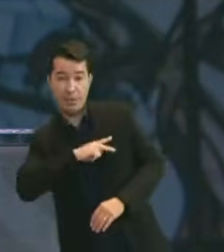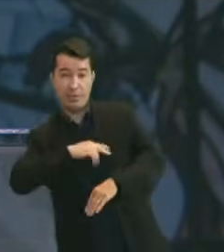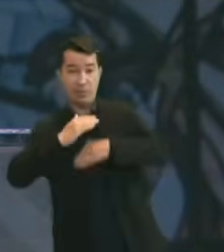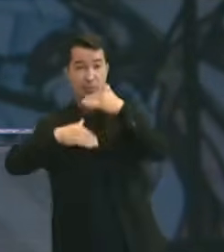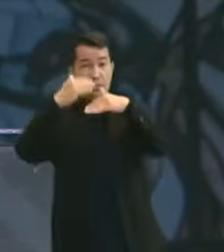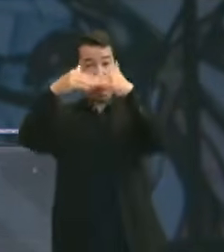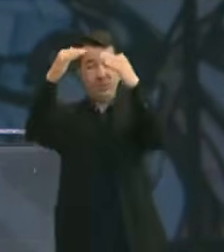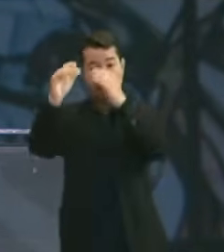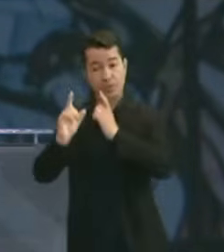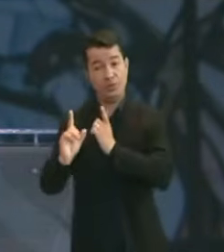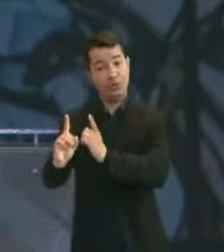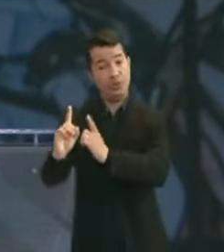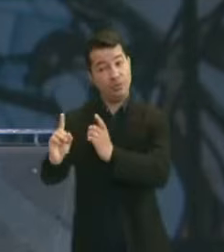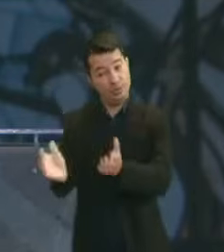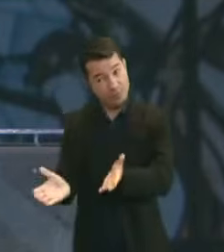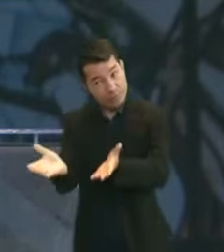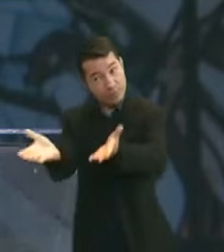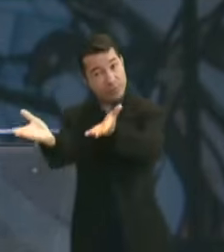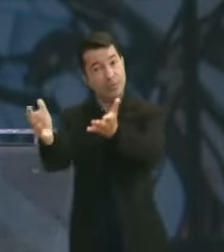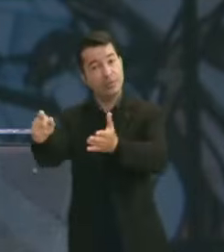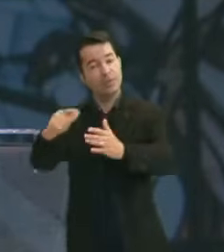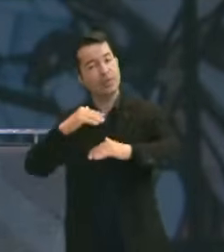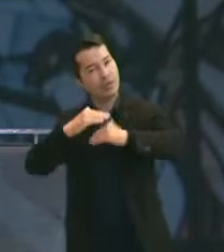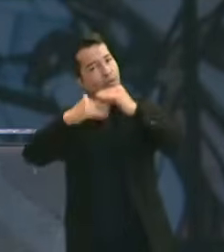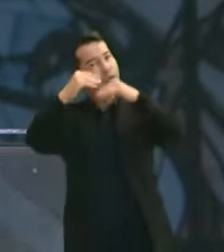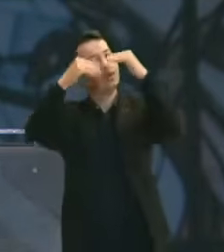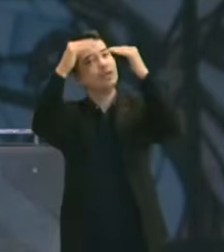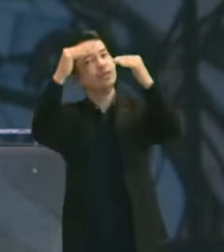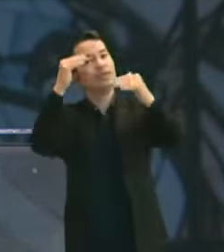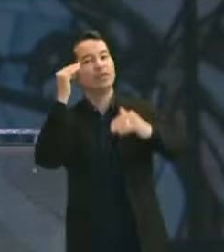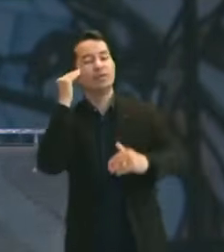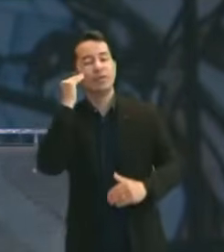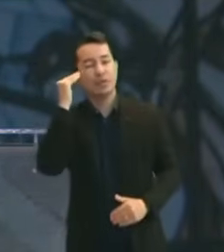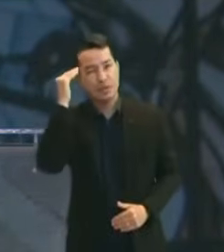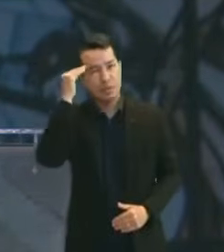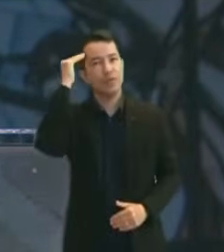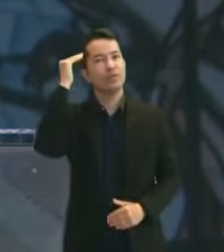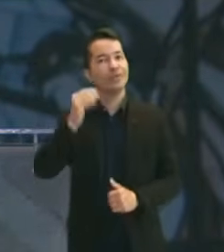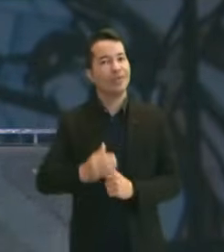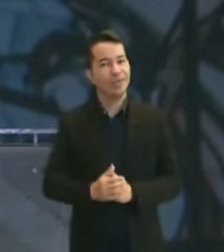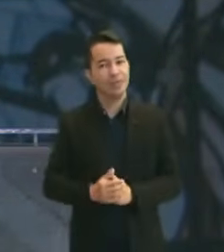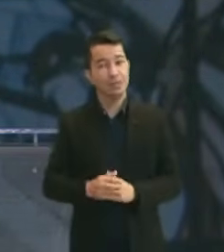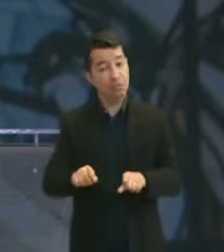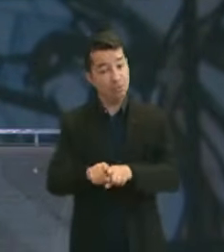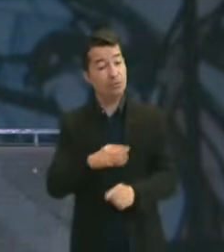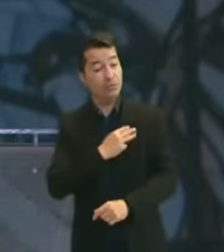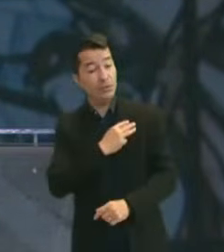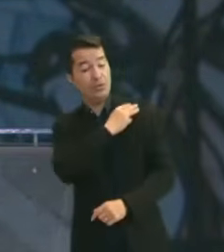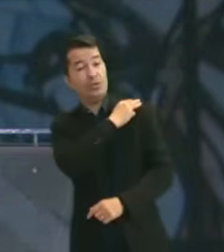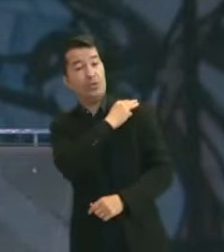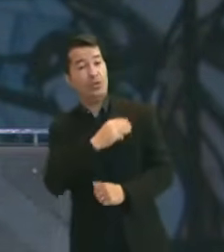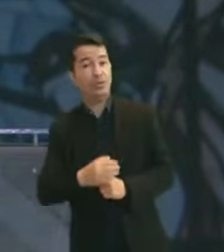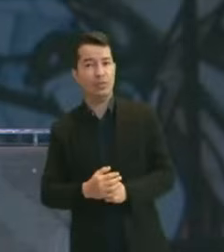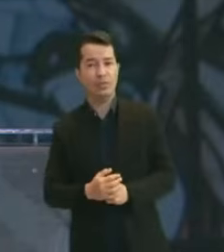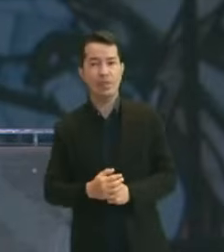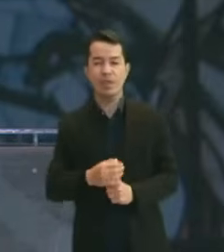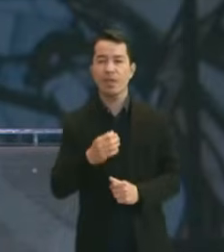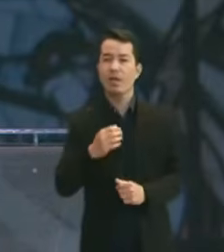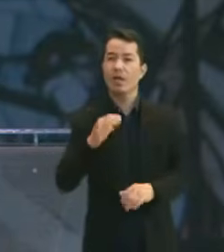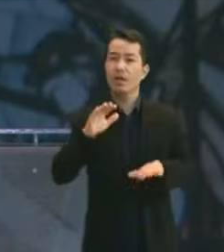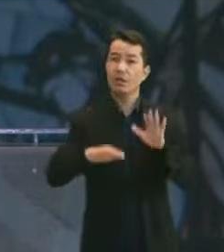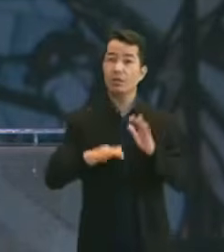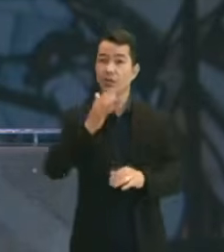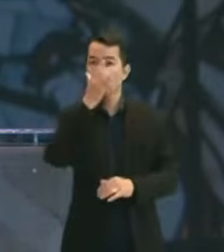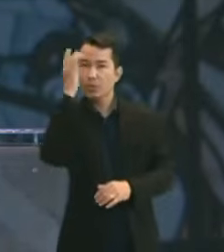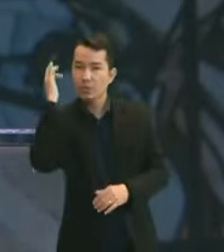desenvolvendo aquele homem na sua fé e no seu ministério. Sabe uma das coisas que eu falo para a pessoa? Olha, vem servir junto comigo.